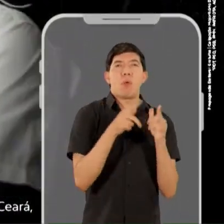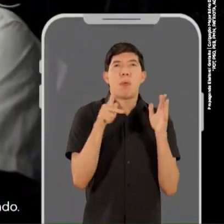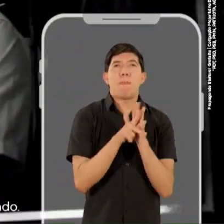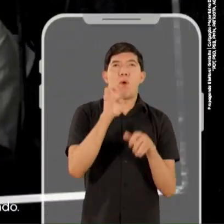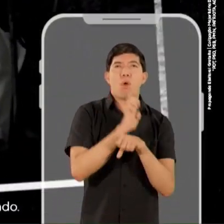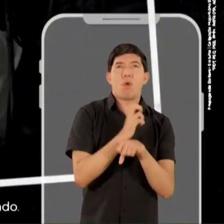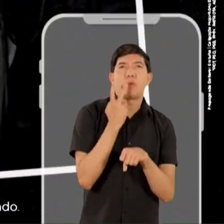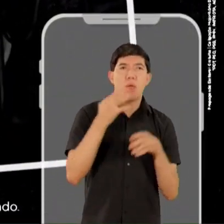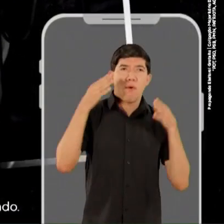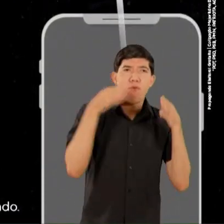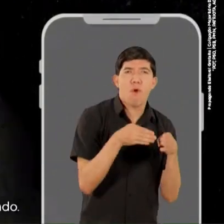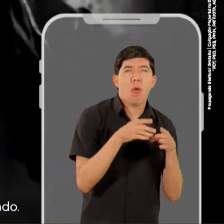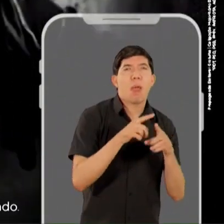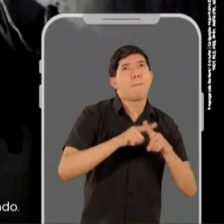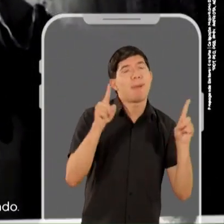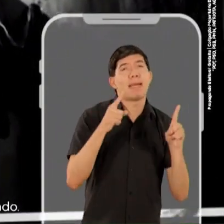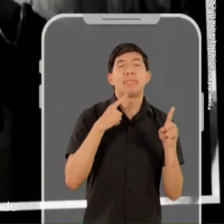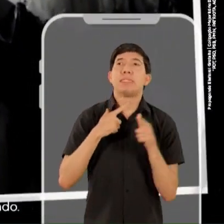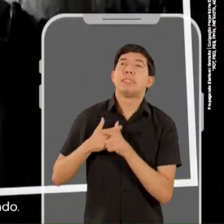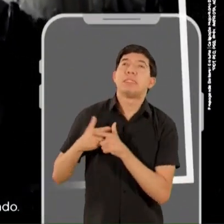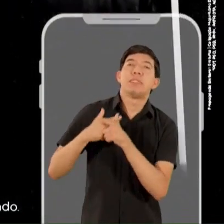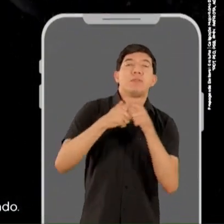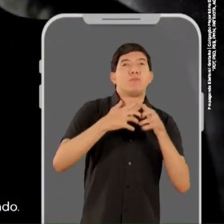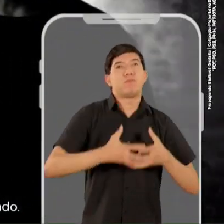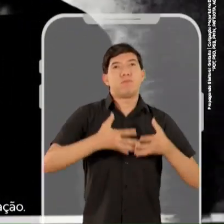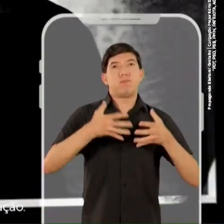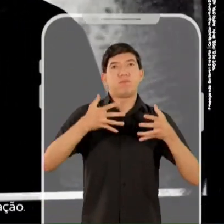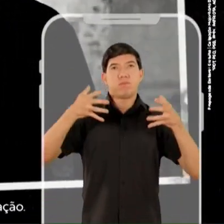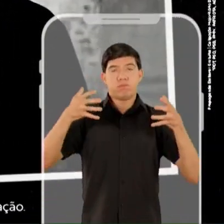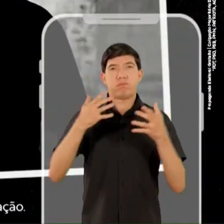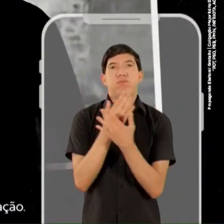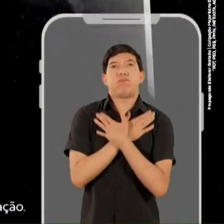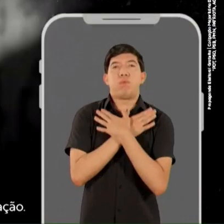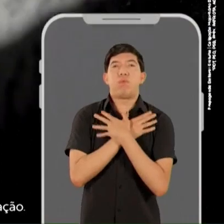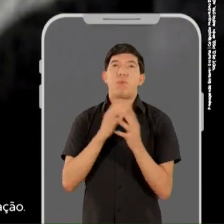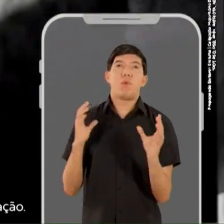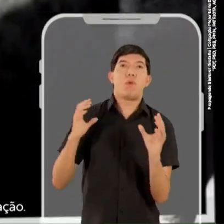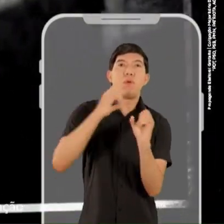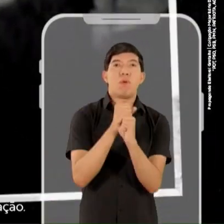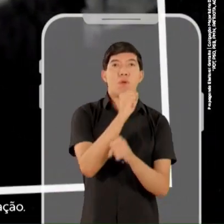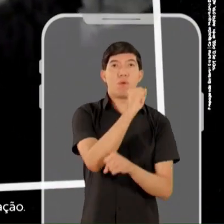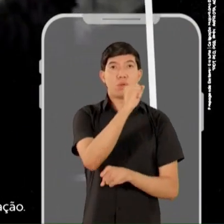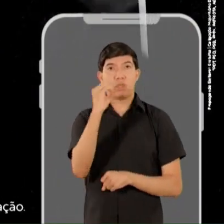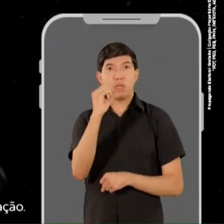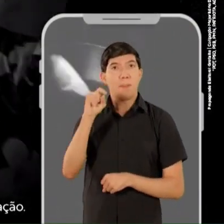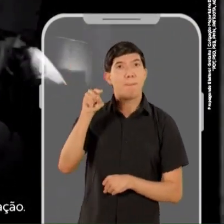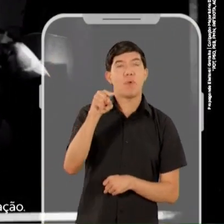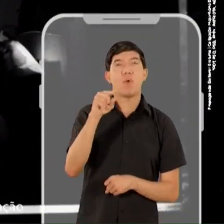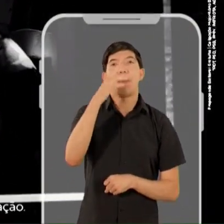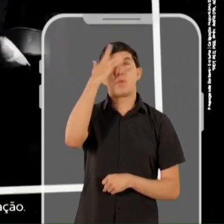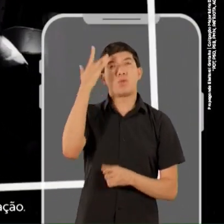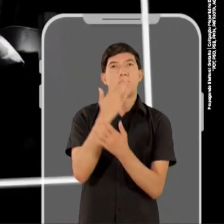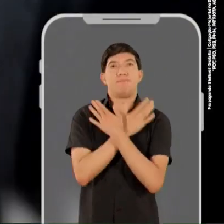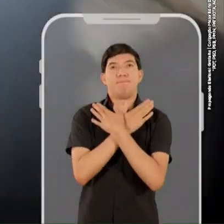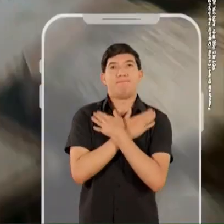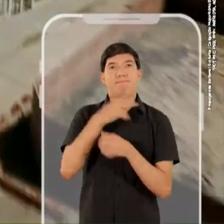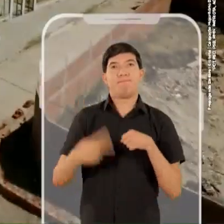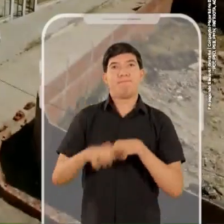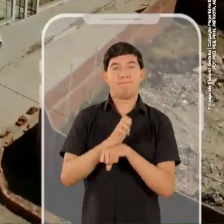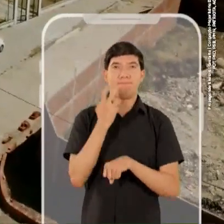Ceará, mas é um problema cruel, que só tem aumentado. Hoje, tem mais de 800 mil cearenses sem